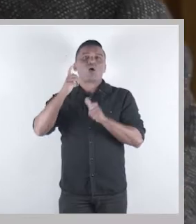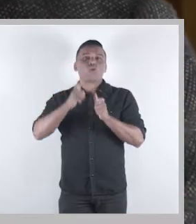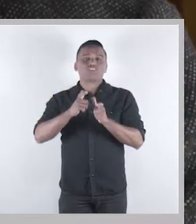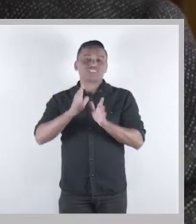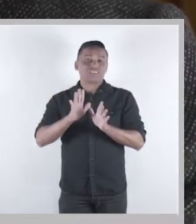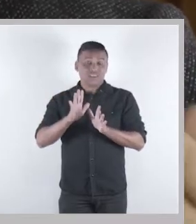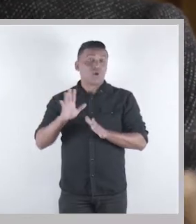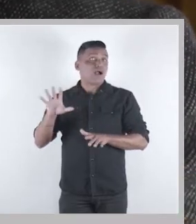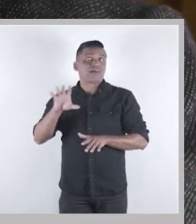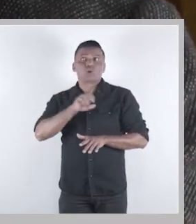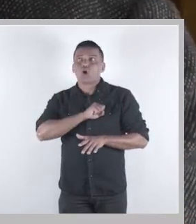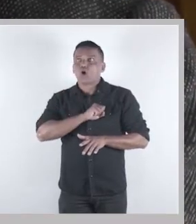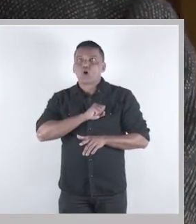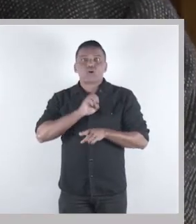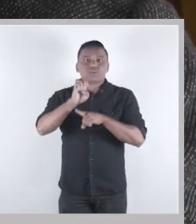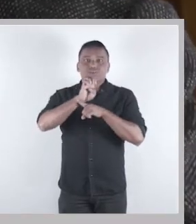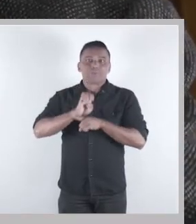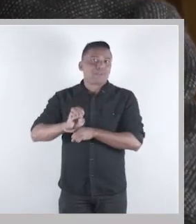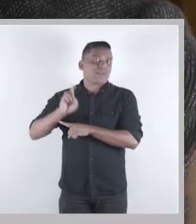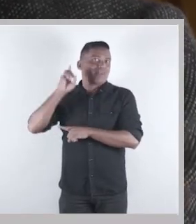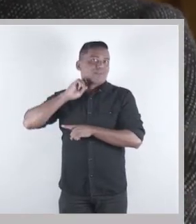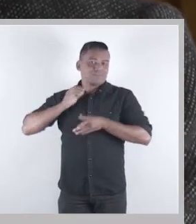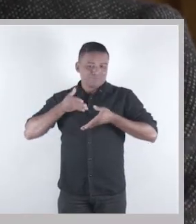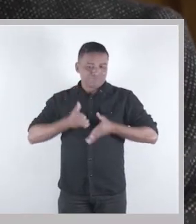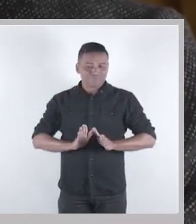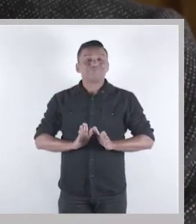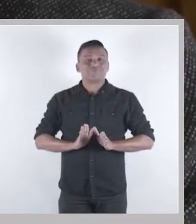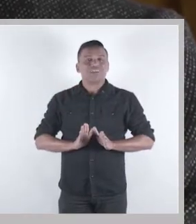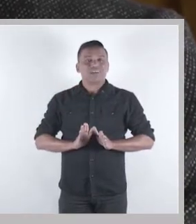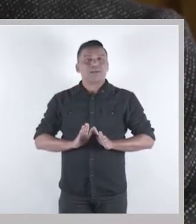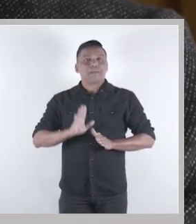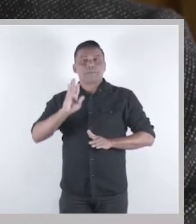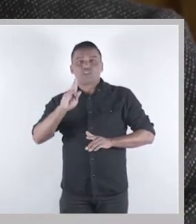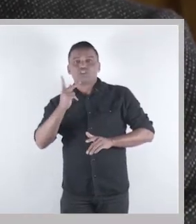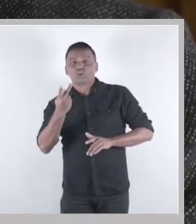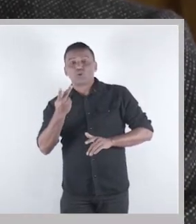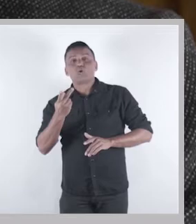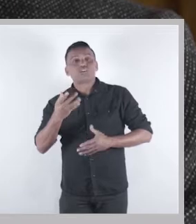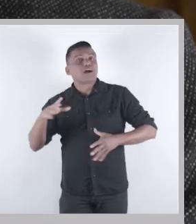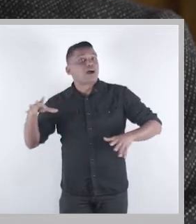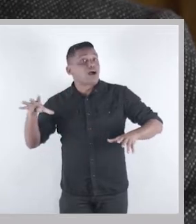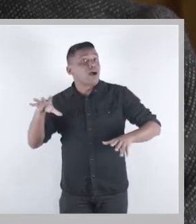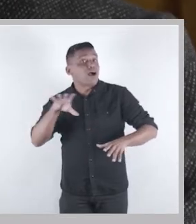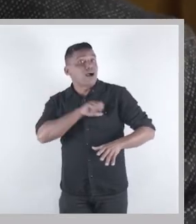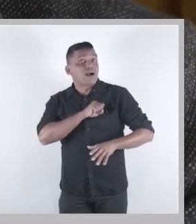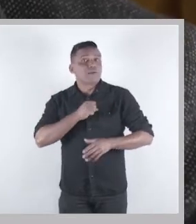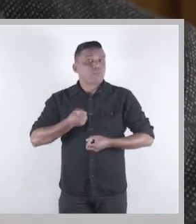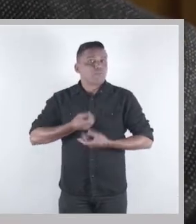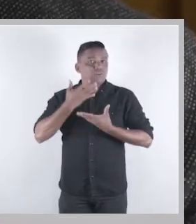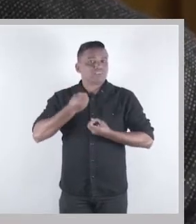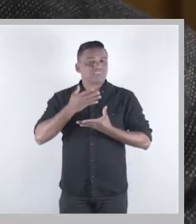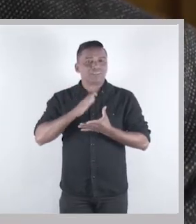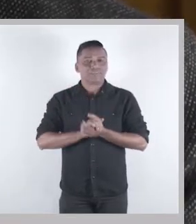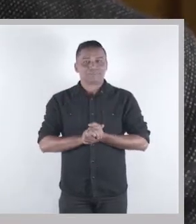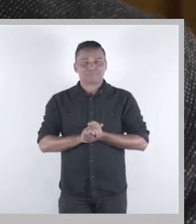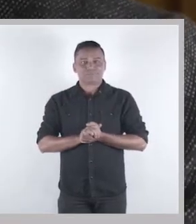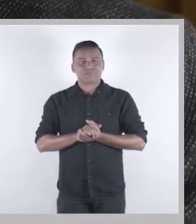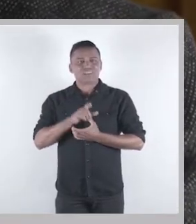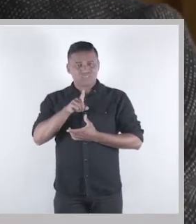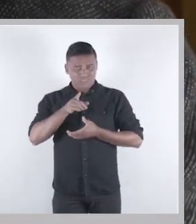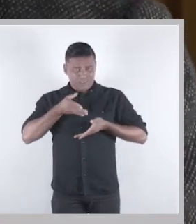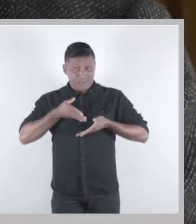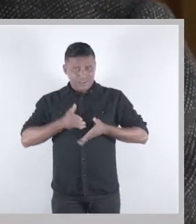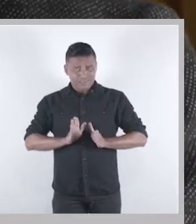gosto muito de poesia mas a poesia ela tá linda Belo horizontino porque ele é de Manhuaçu exatamente eu sou de